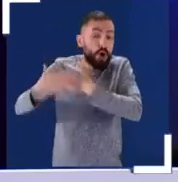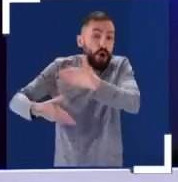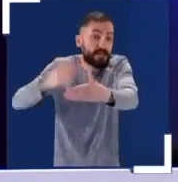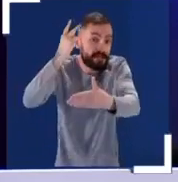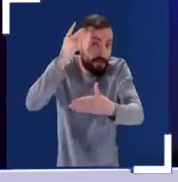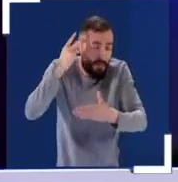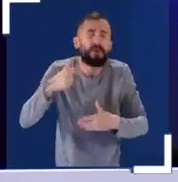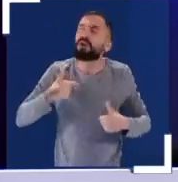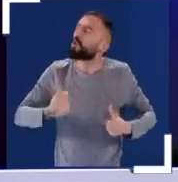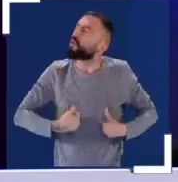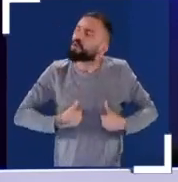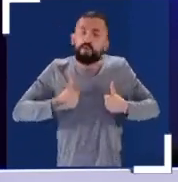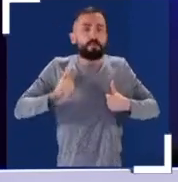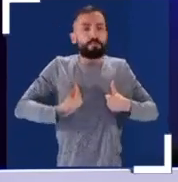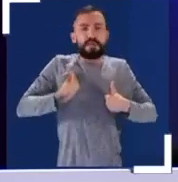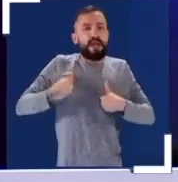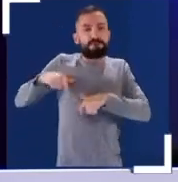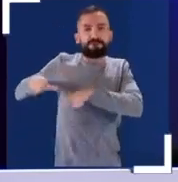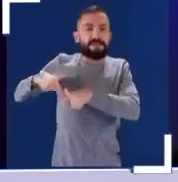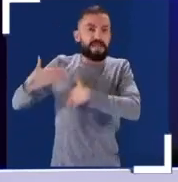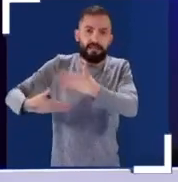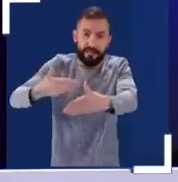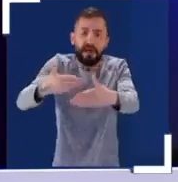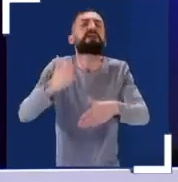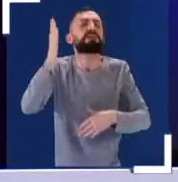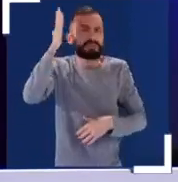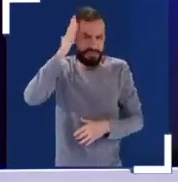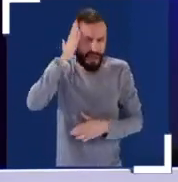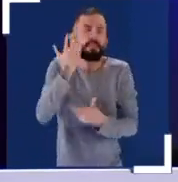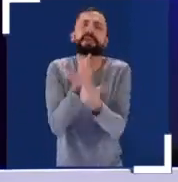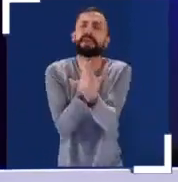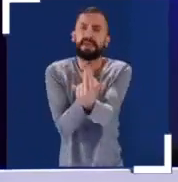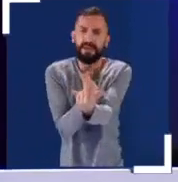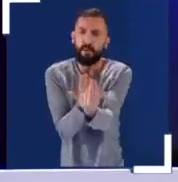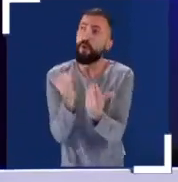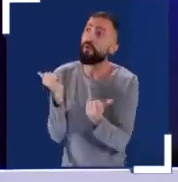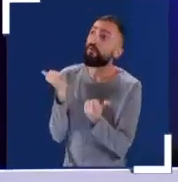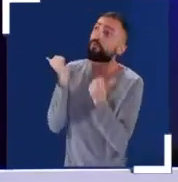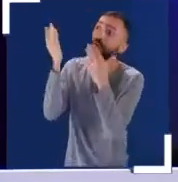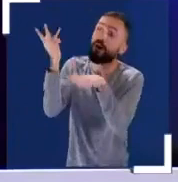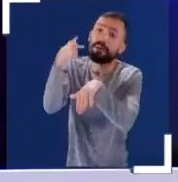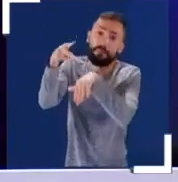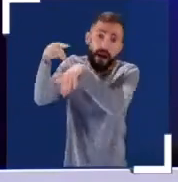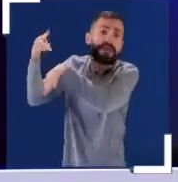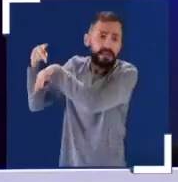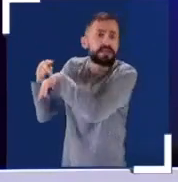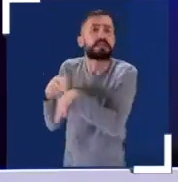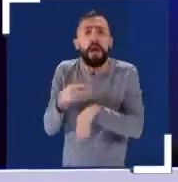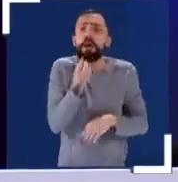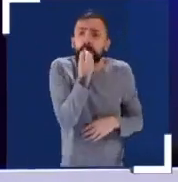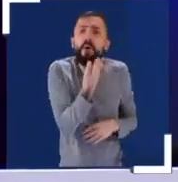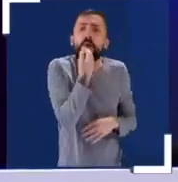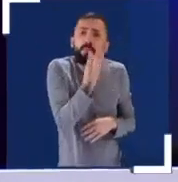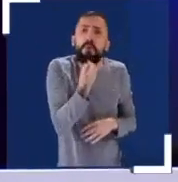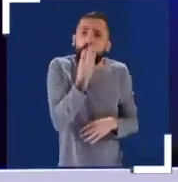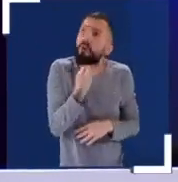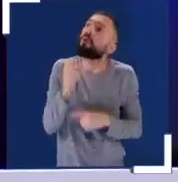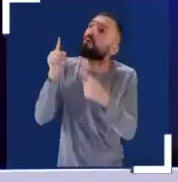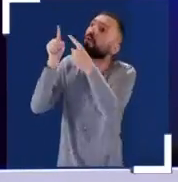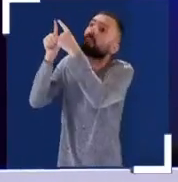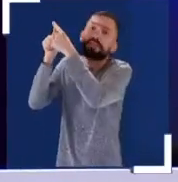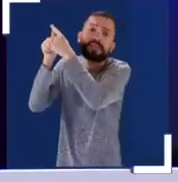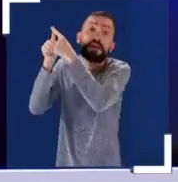minha trajetória. Sei que você, como eu, sabe que os exemplos internacionais servem para muitas coisas, mas nós somos o